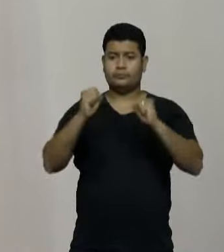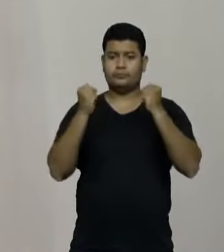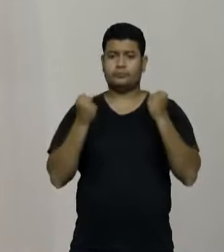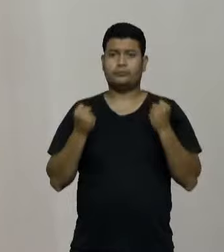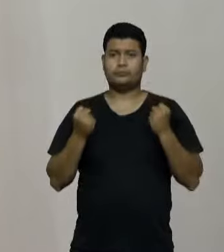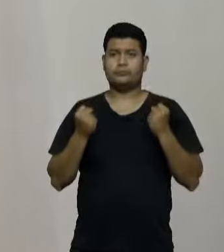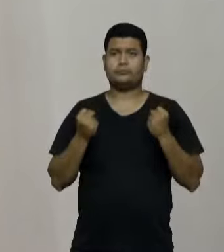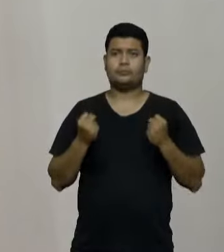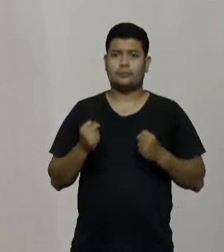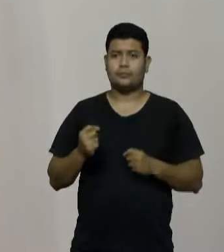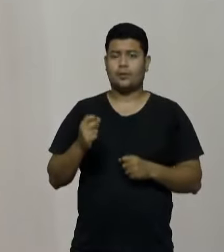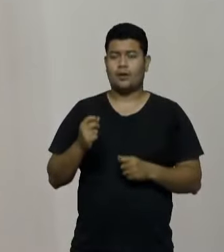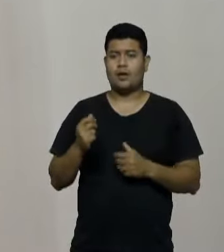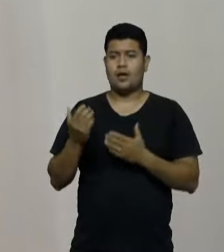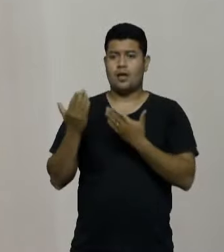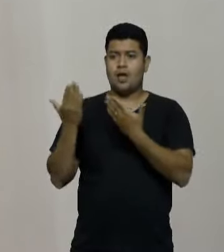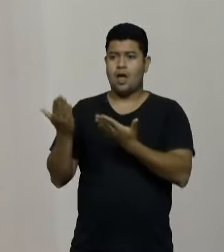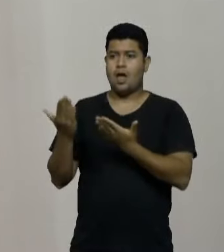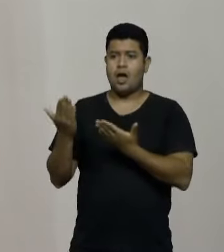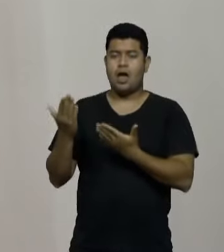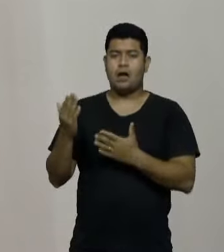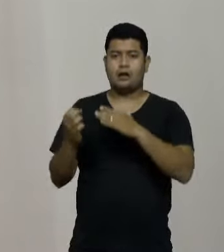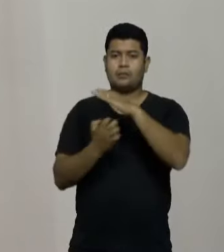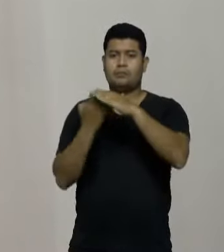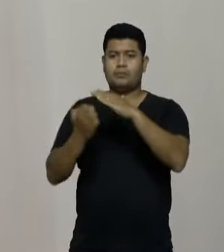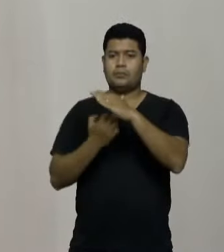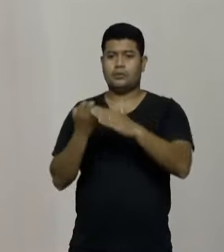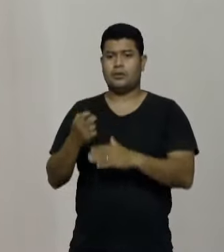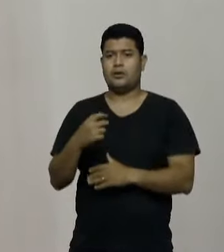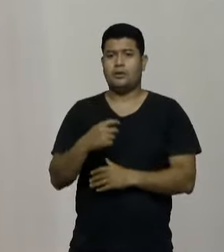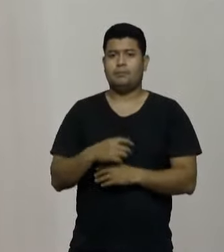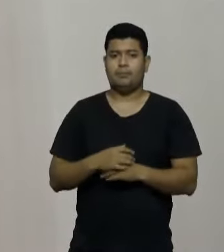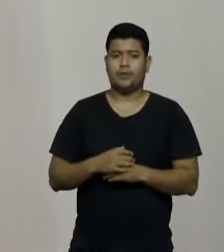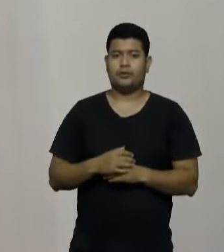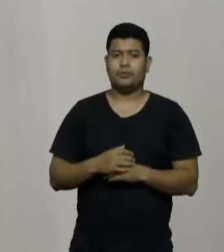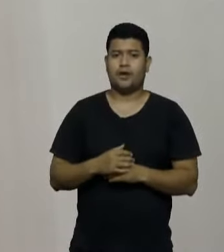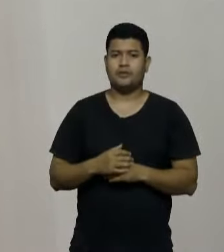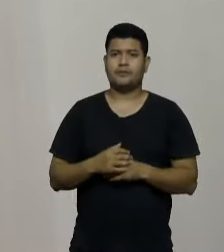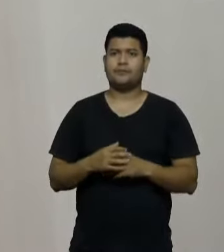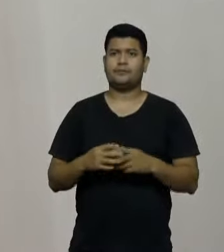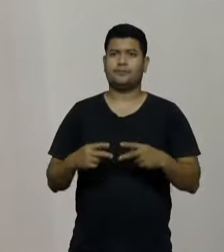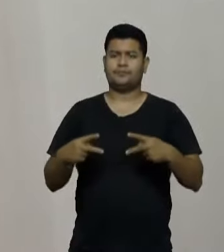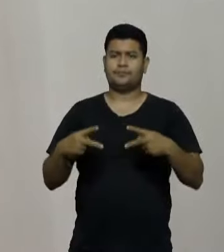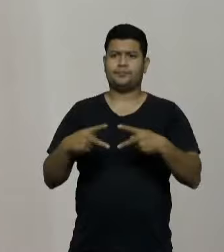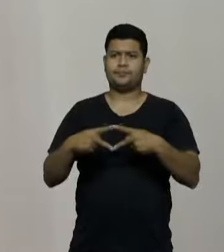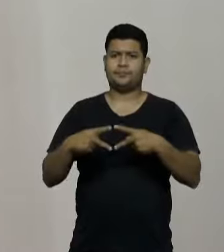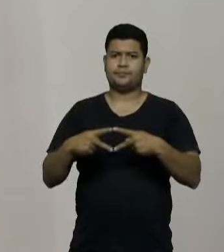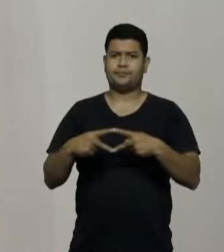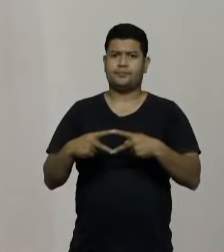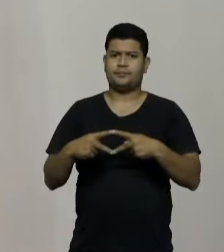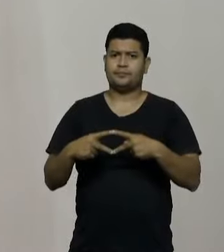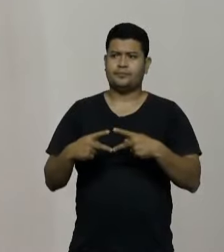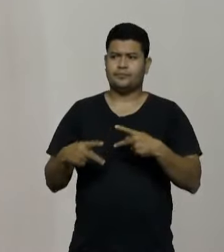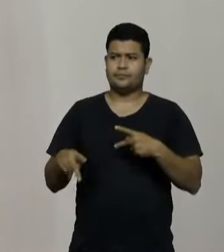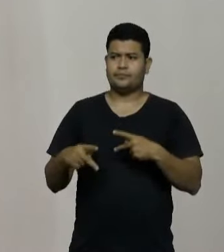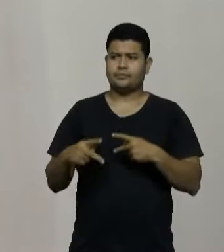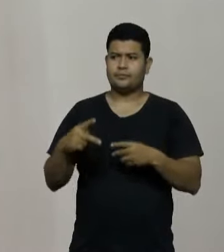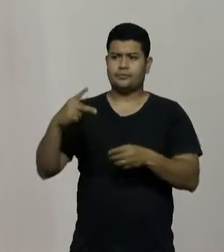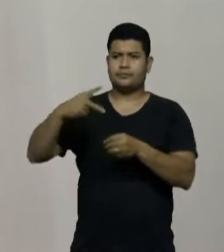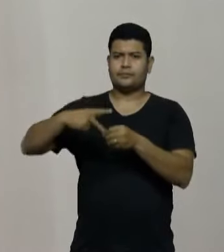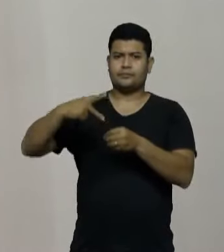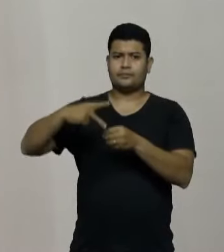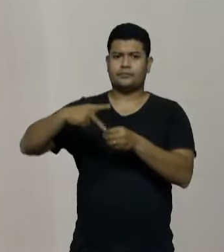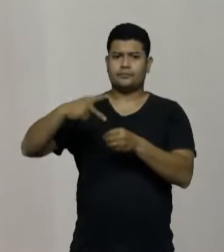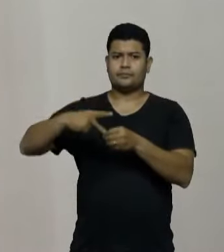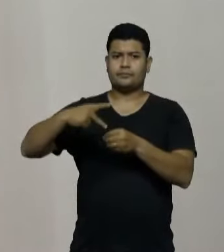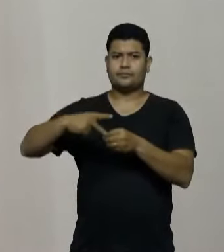a Petrobras como empresa nossa, empresa brasileira. Os grandes países do mundo, eles detêm essa tecnologia,